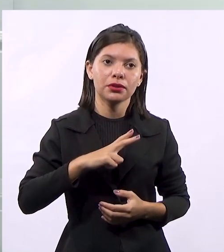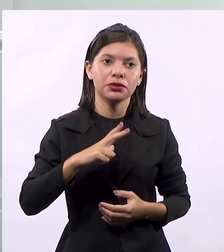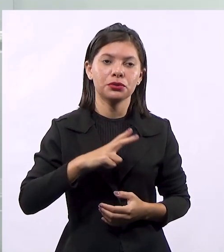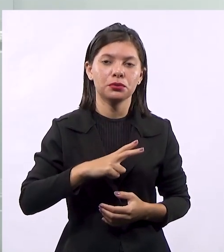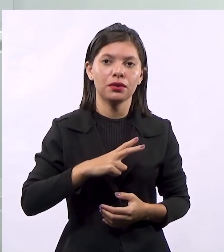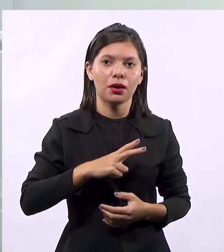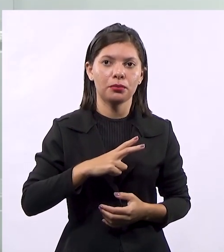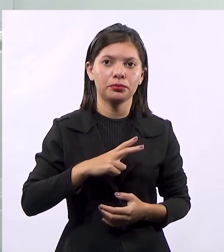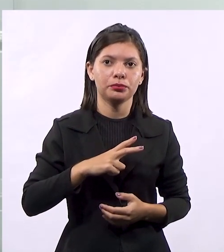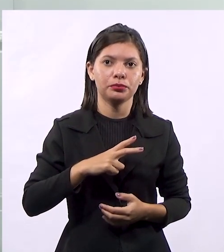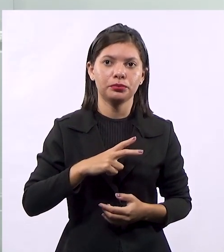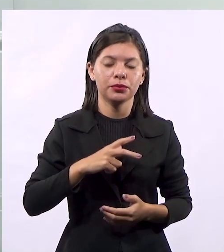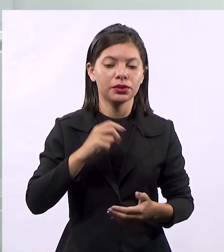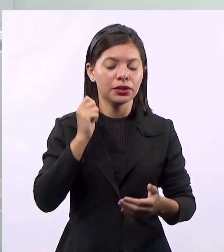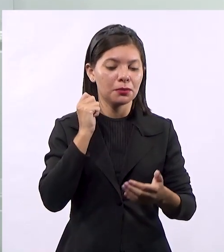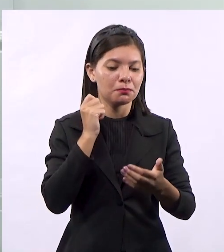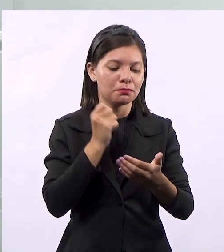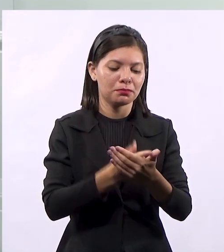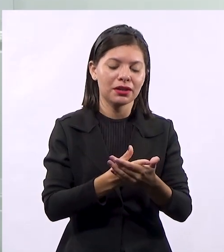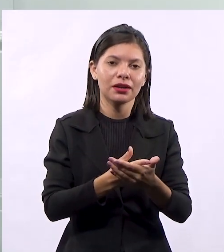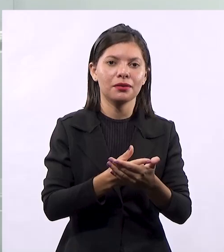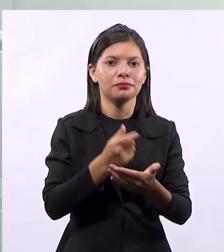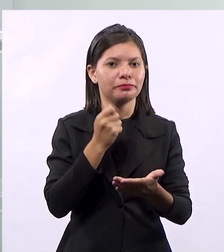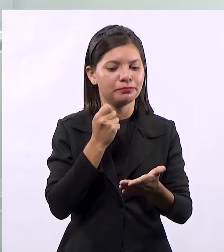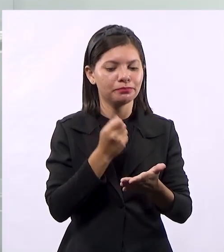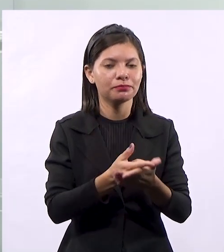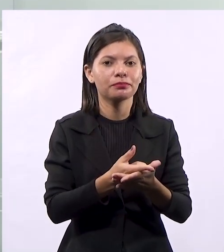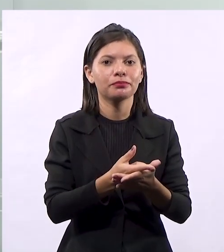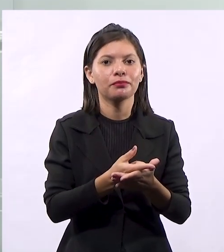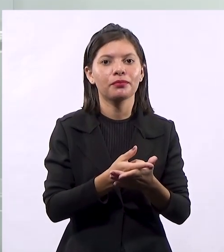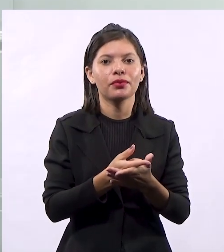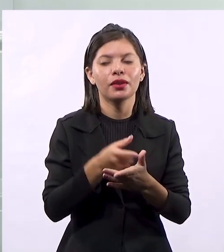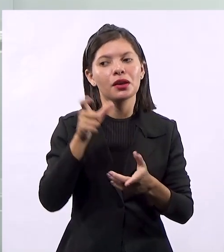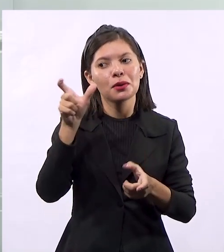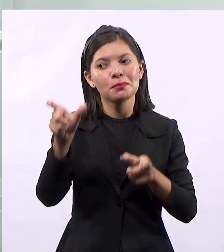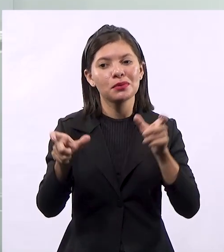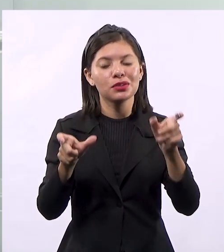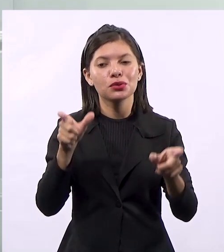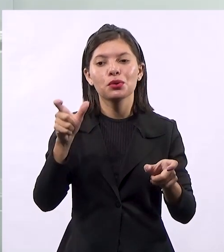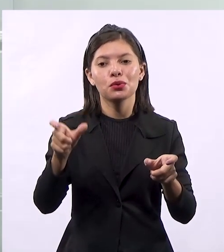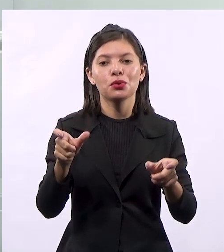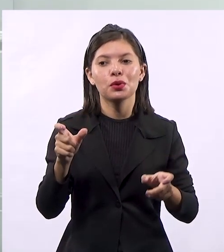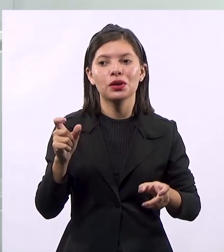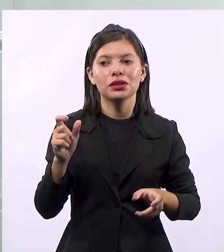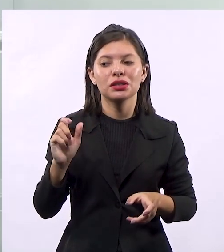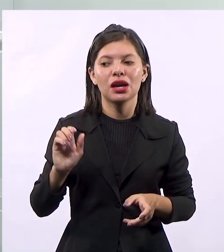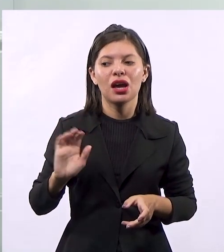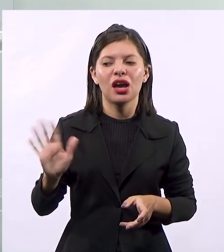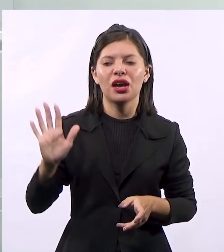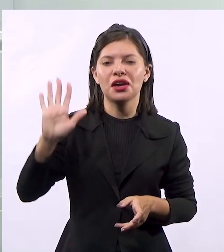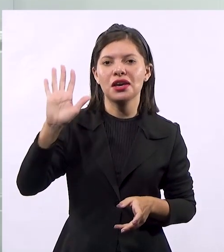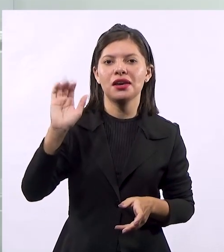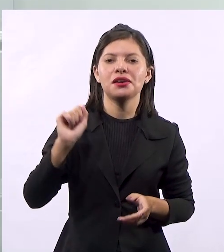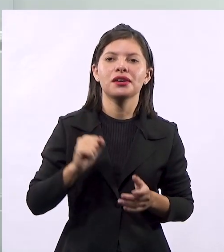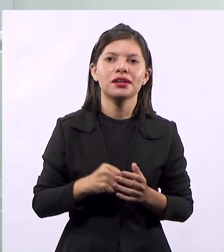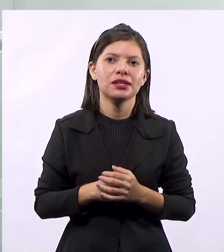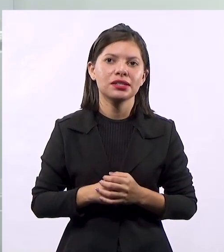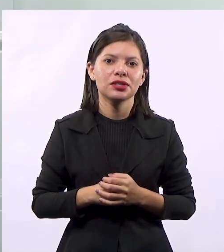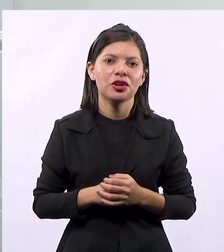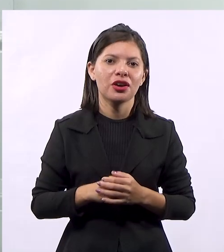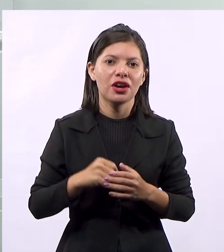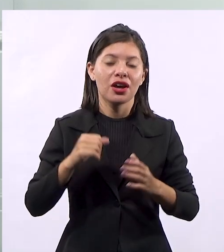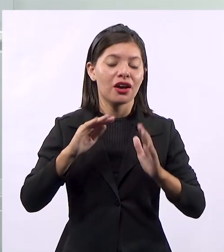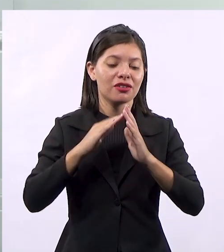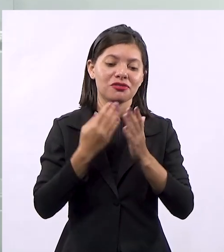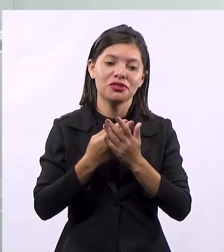dos sistemas de ensino, eles eram particulares e eles eram pagos. Então, poucas pessoas tinham acesso, ou seja, só